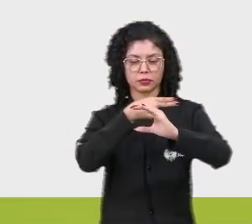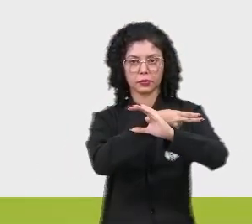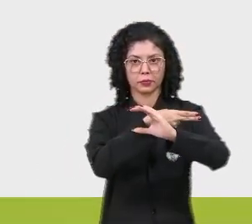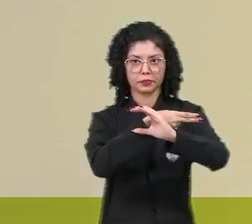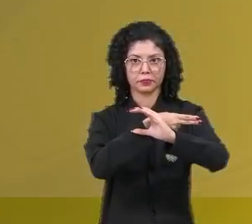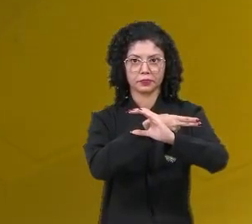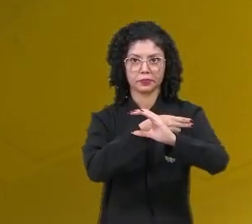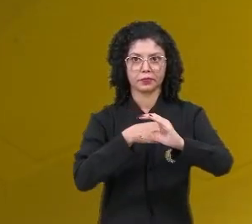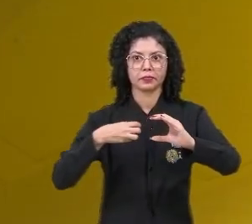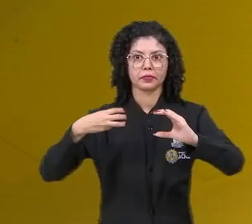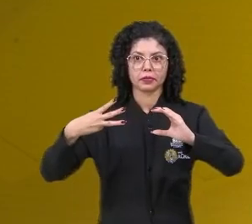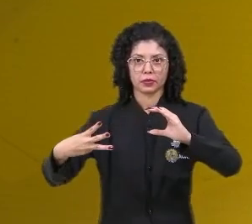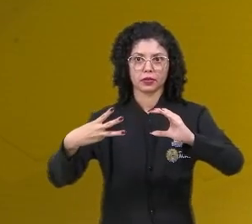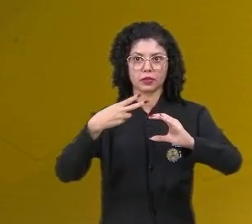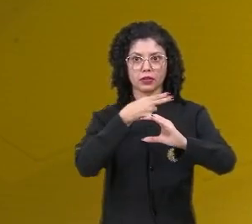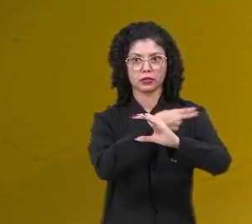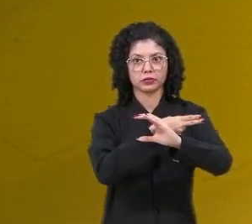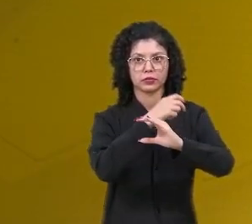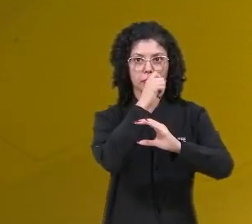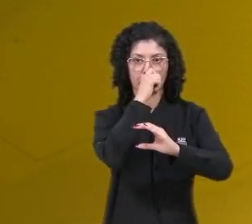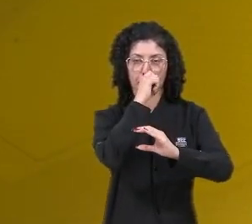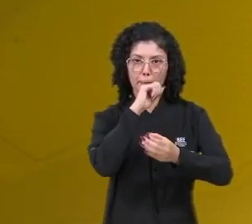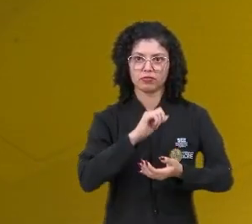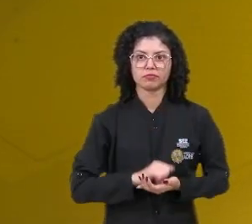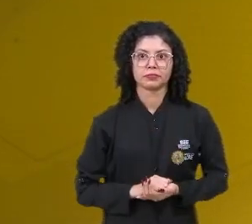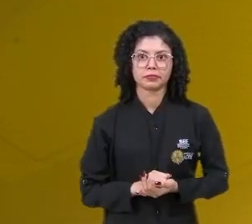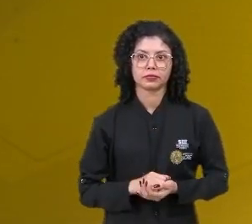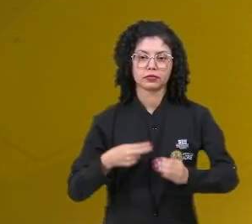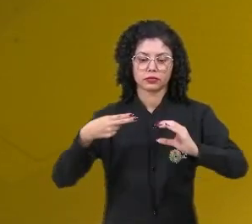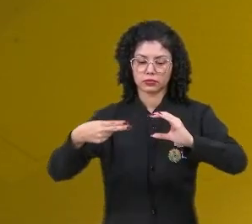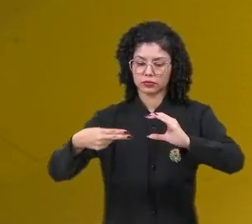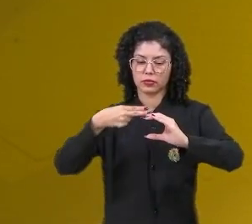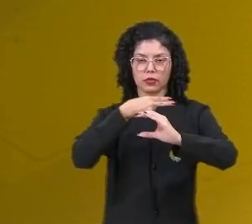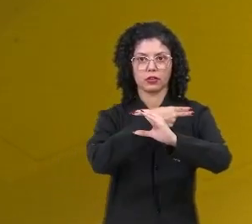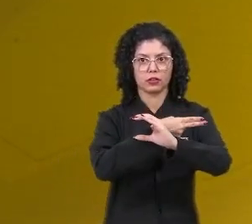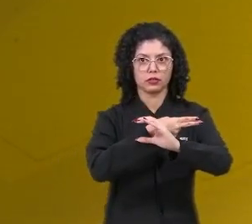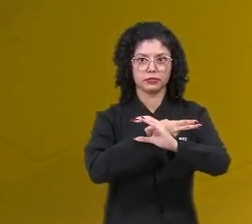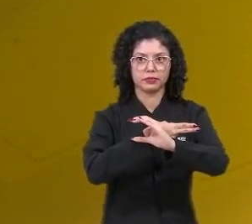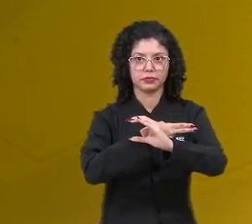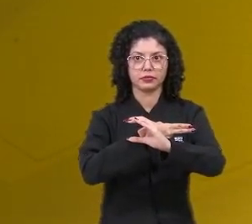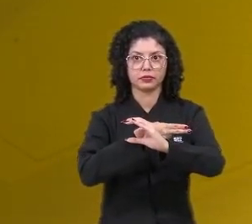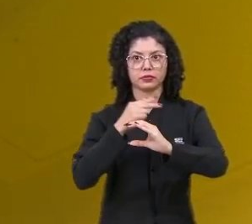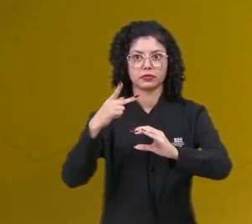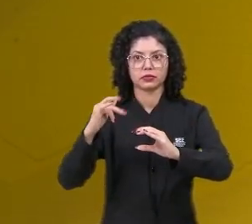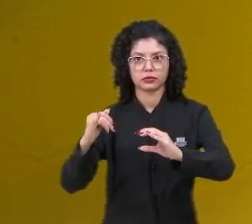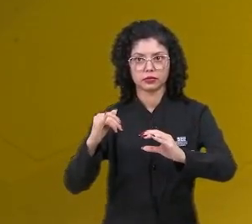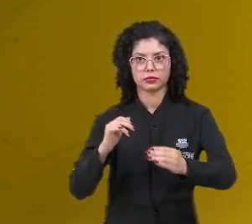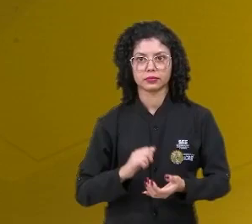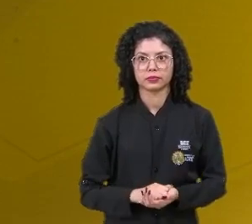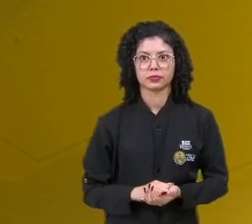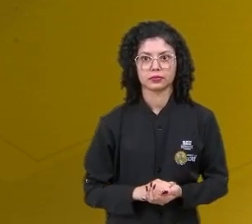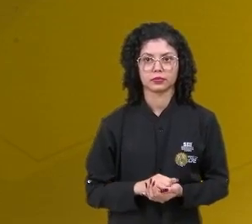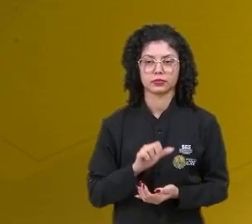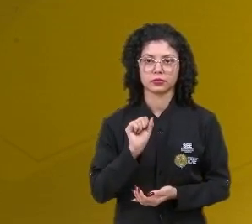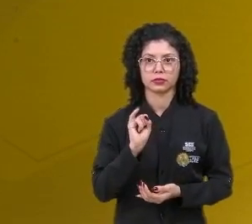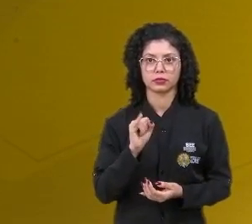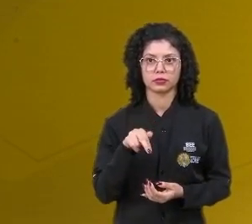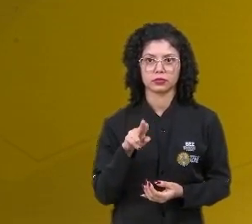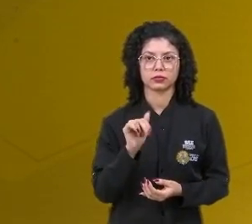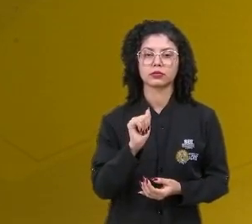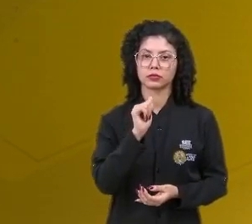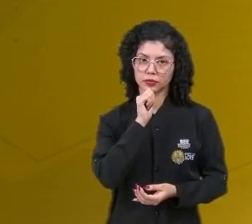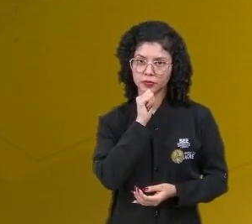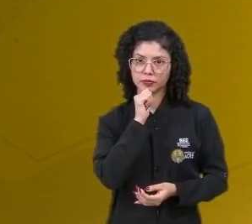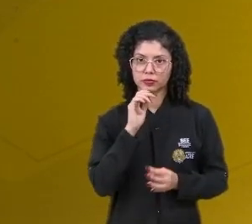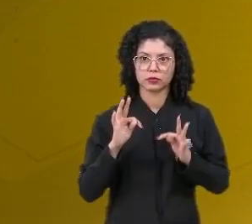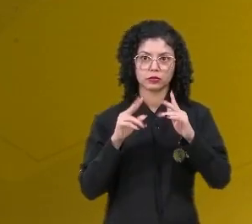ligações duplas, lembrando mais uma vez, 2 ligações duplas, uma vai ser pi, a outra vai ser sigma. Então, eu vou